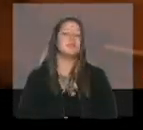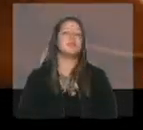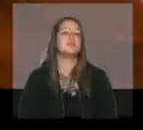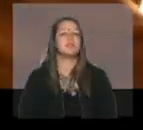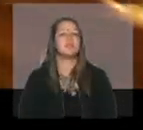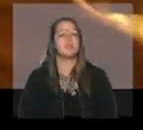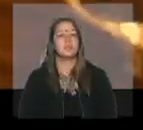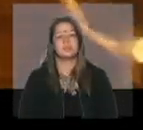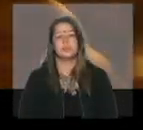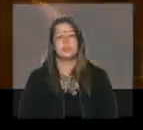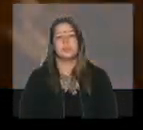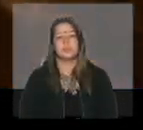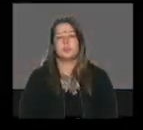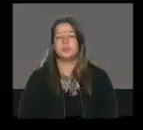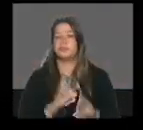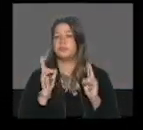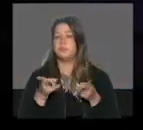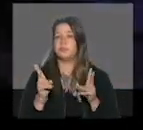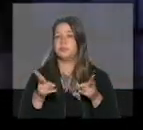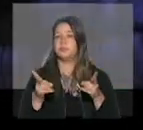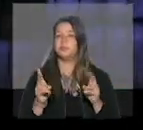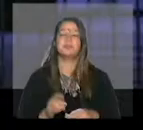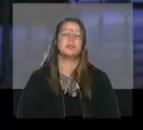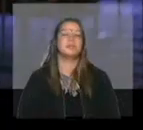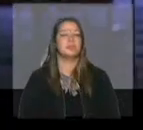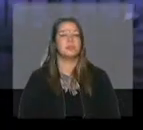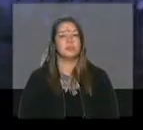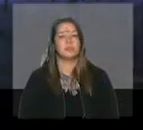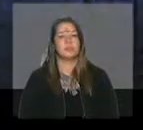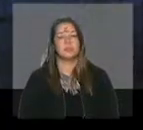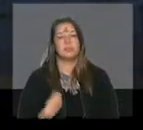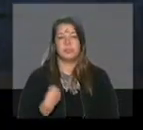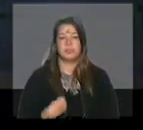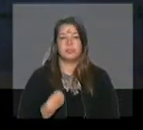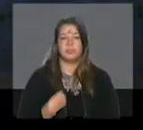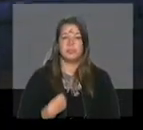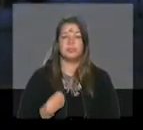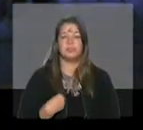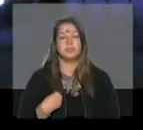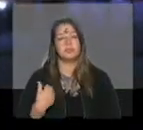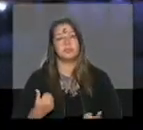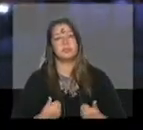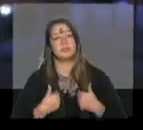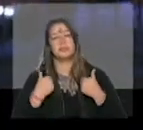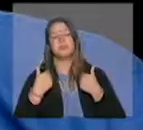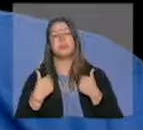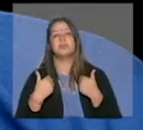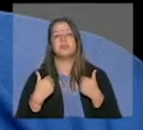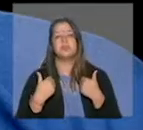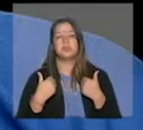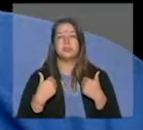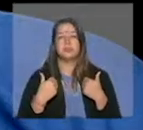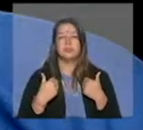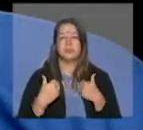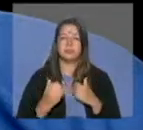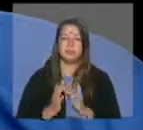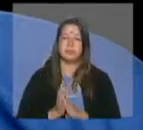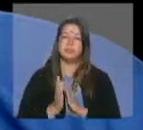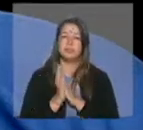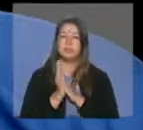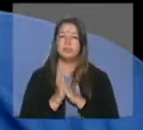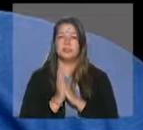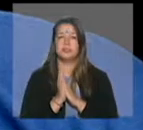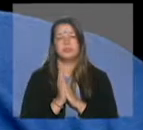de Janeiro, para sempre, na vida e na honra, na